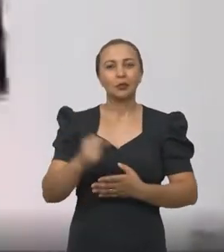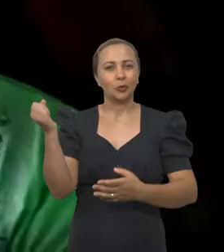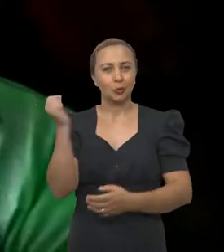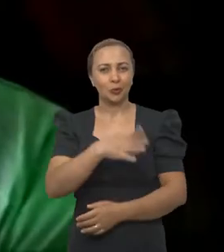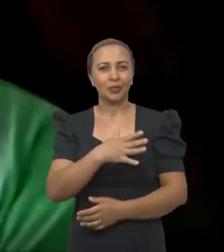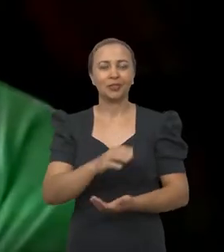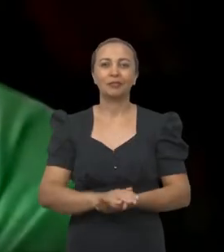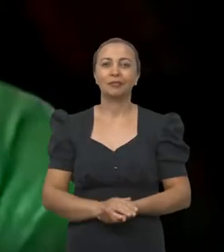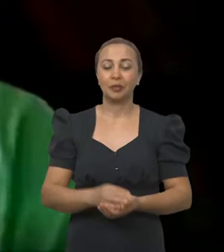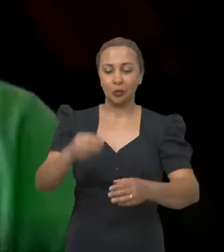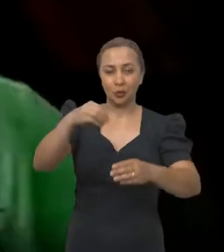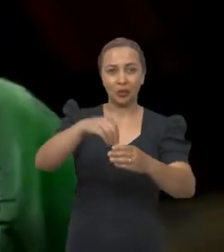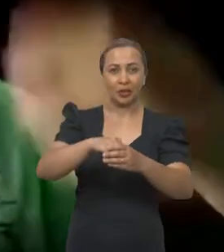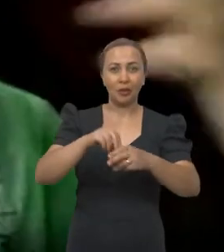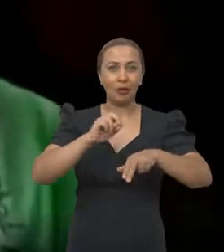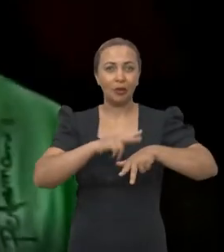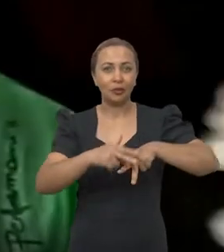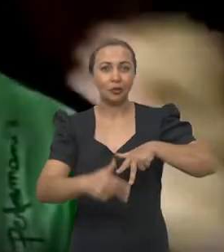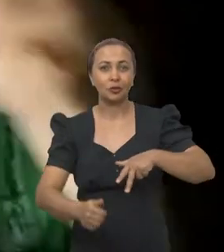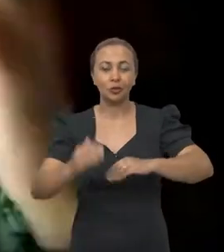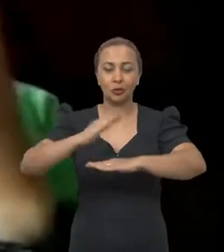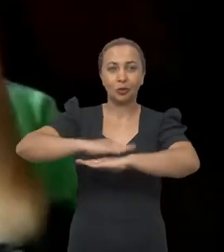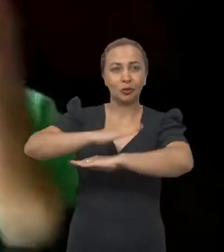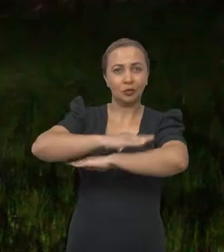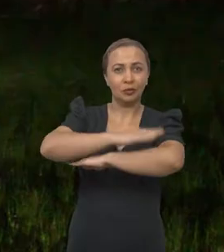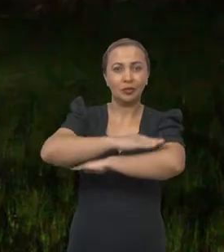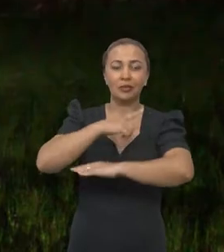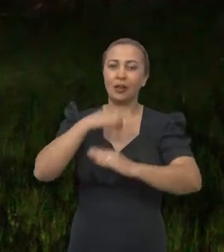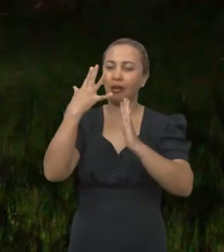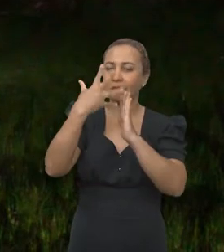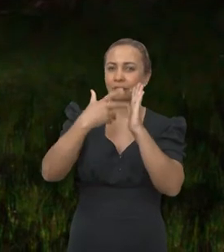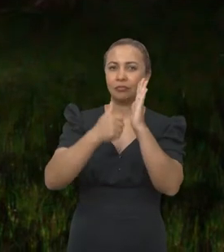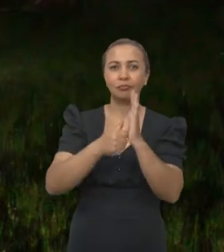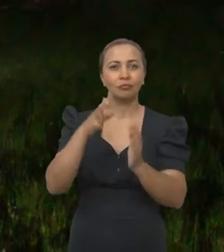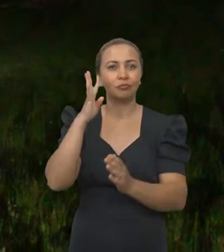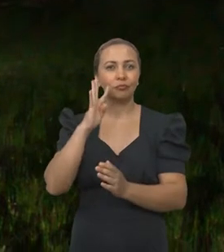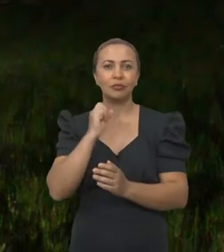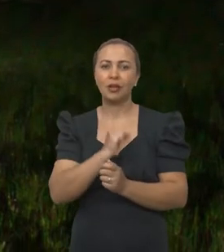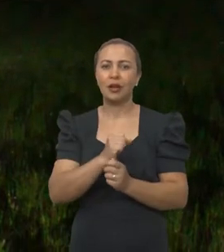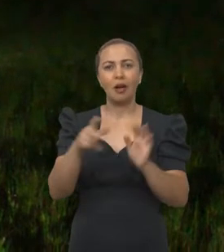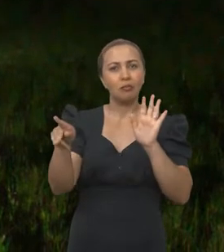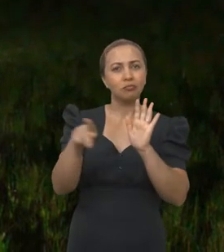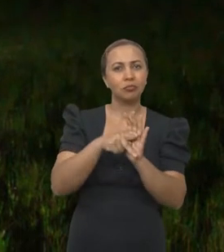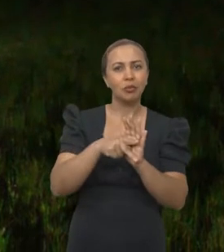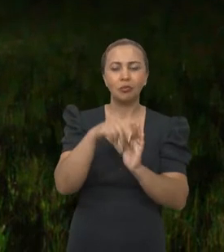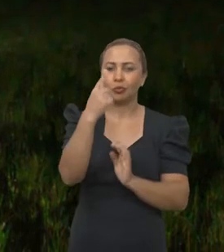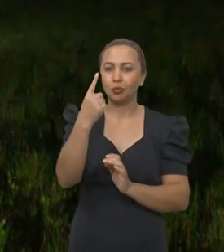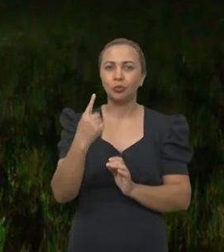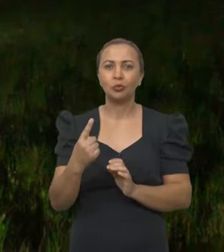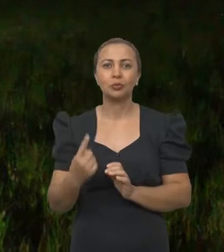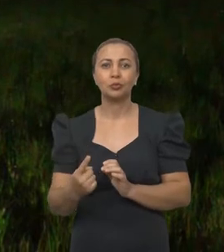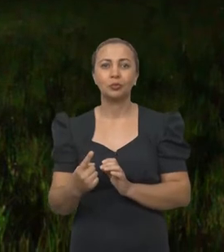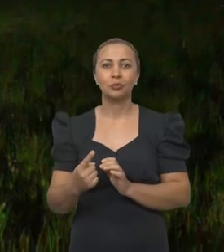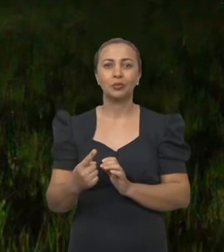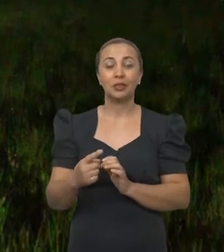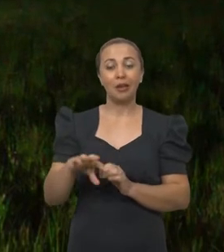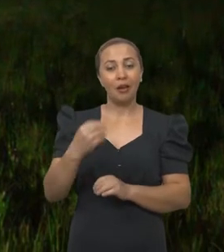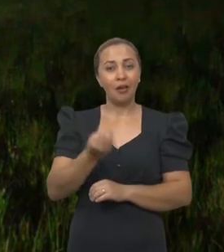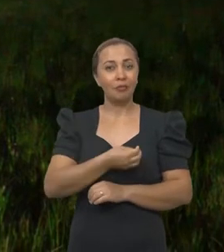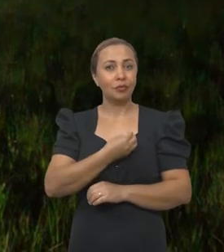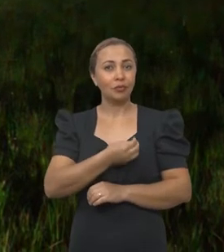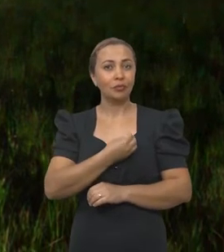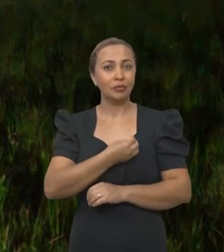né então dentro desse gênero de perereca tem uma característica muito interessante própria dela